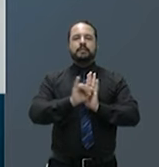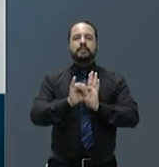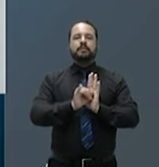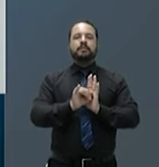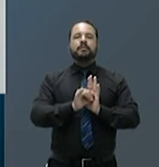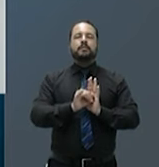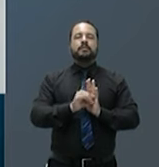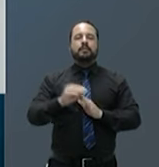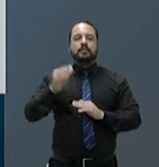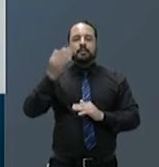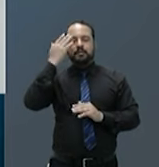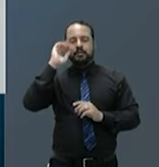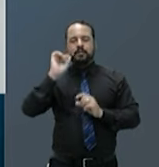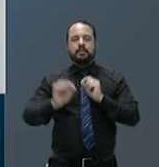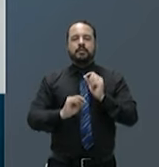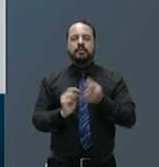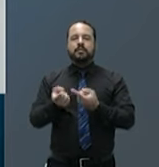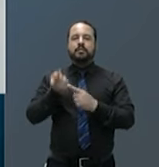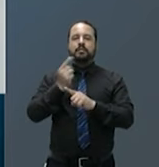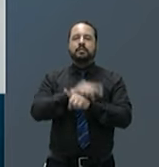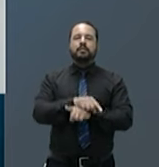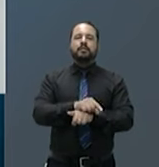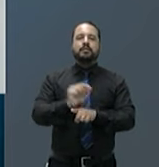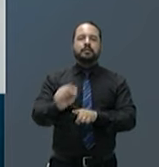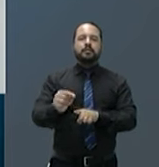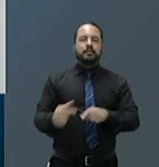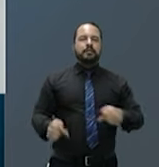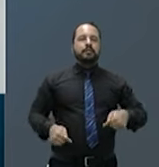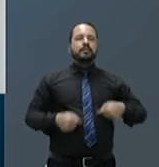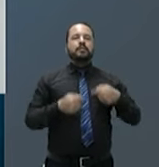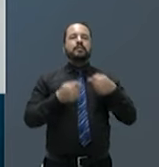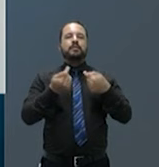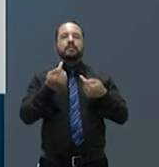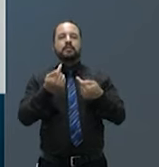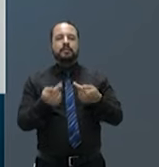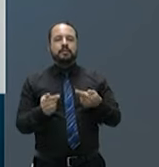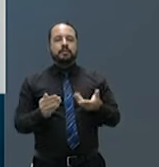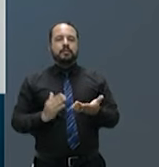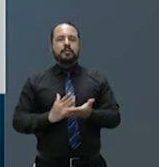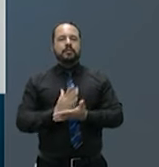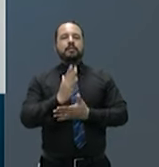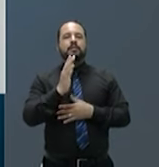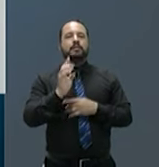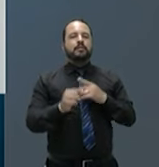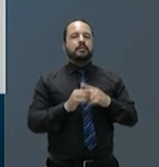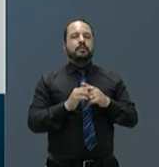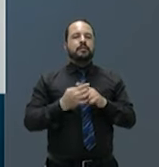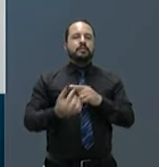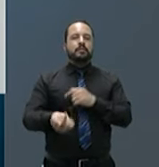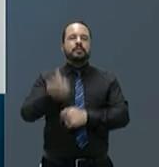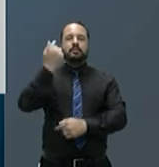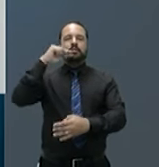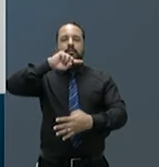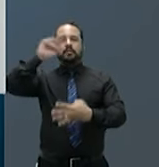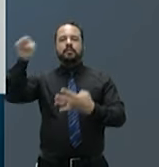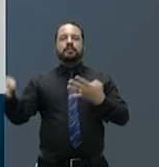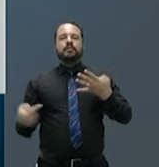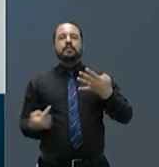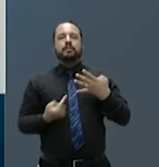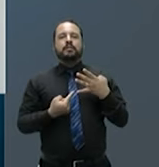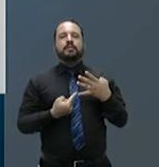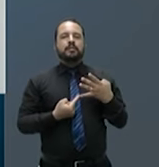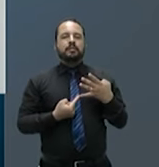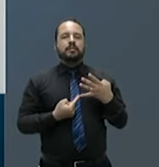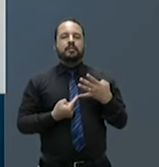parte contrária, no entanto, desafia a presente homologação, pois o processo originário ocorreu à sua revelia, mesmo tendo